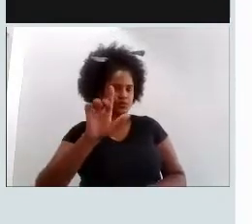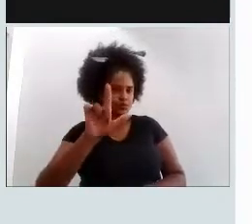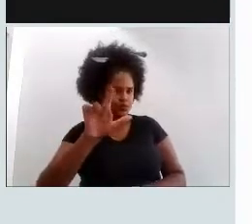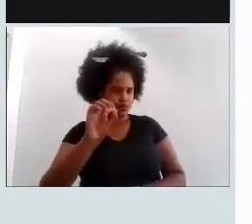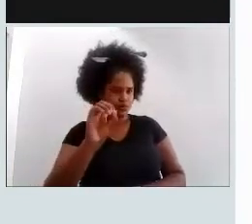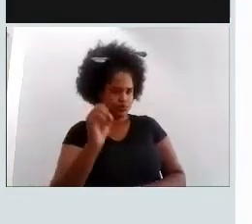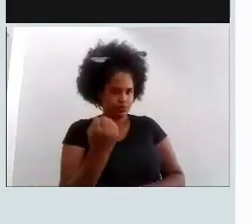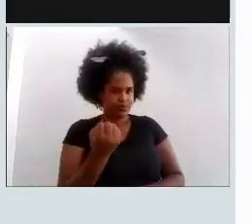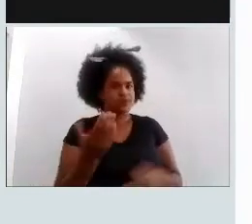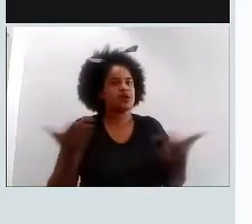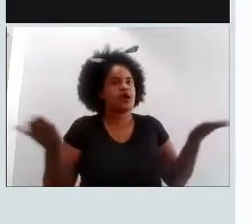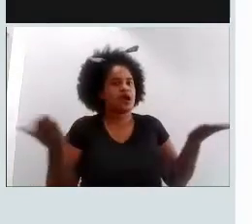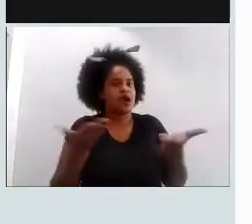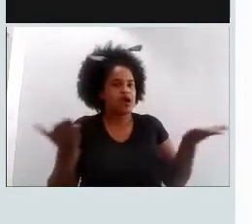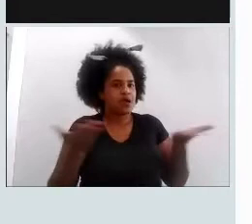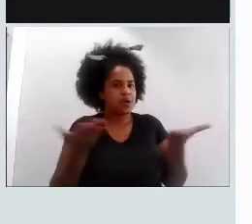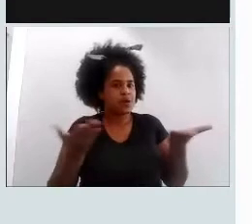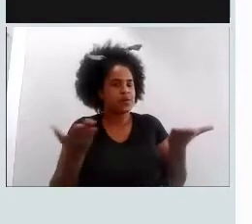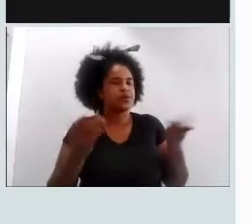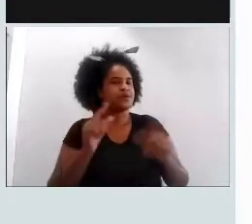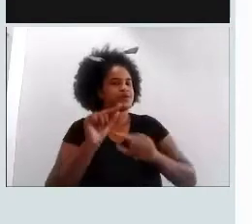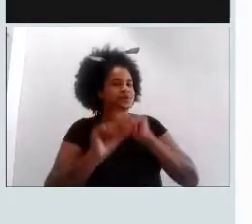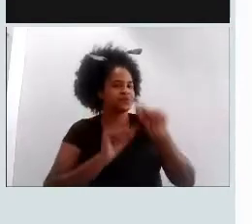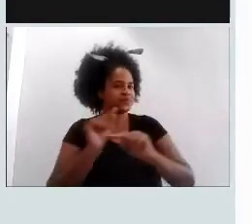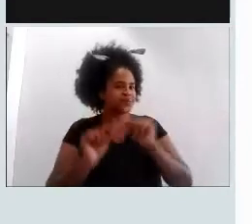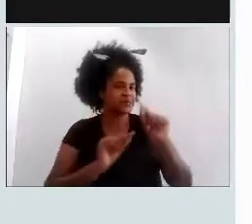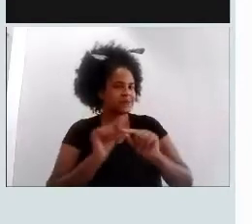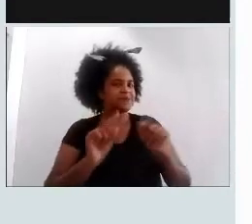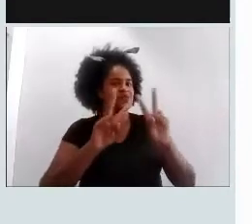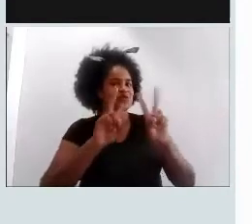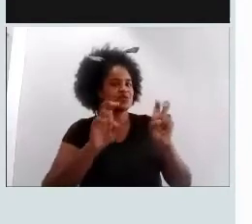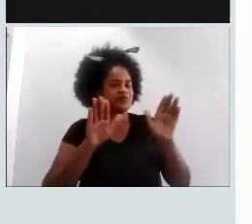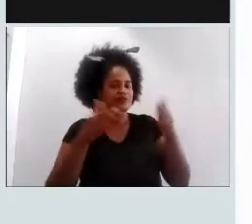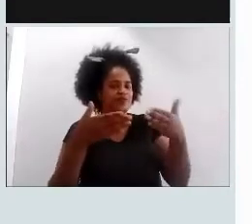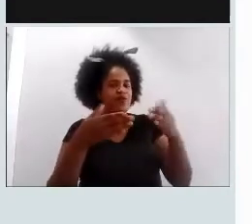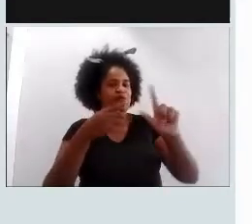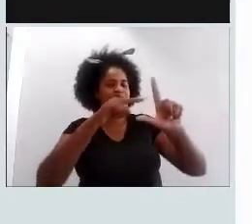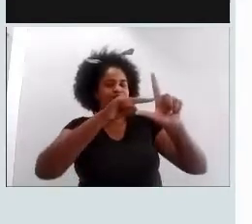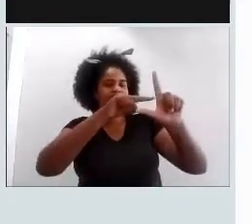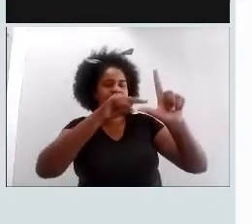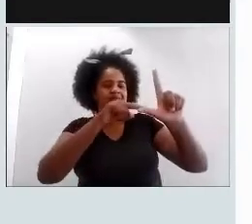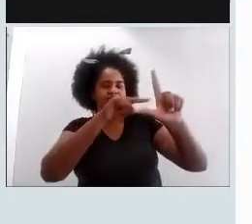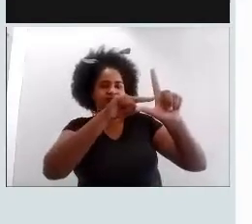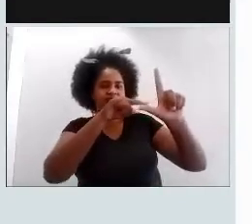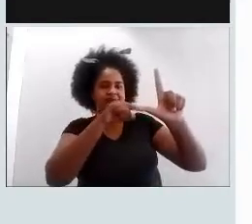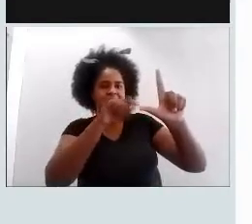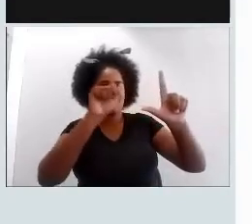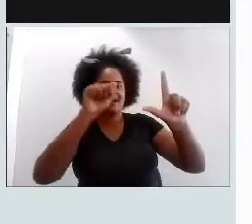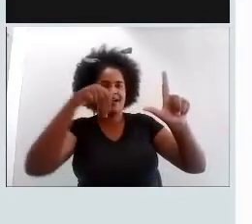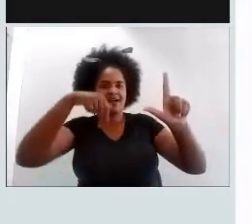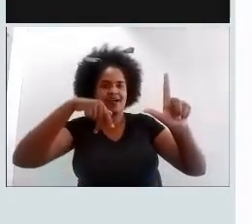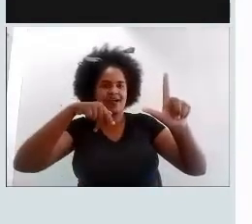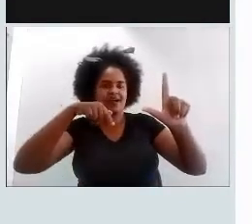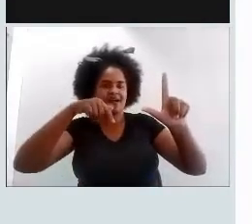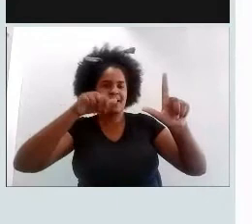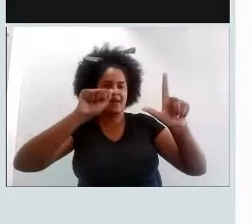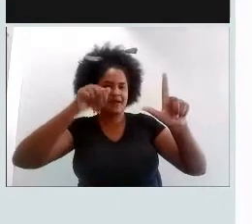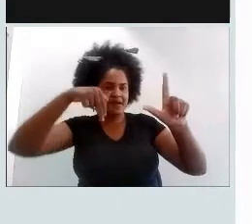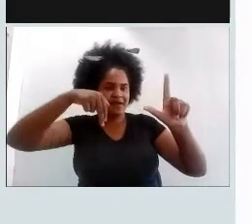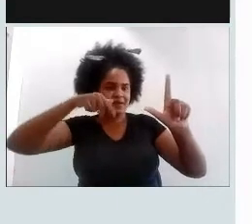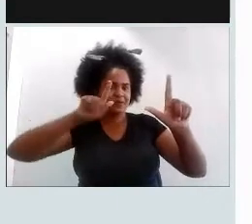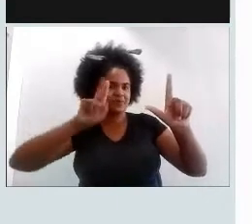triângulos e a sua relação com os ângulos, certo? Triângulos acutângulos, eles só podem